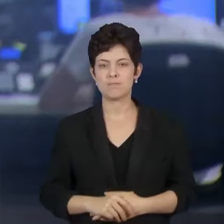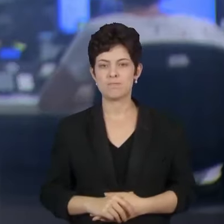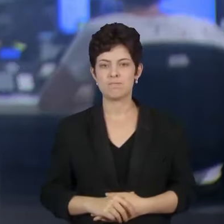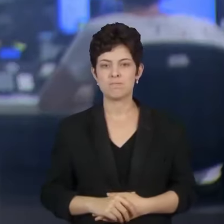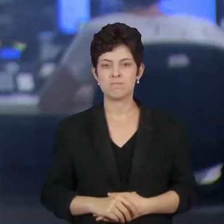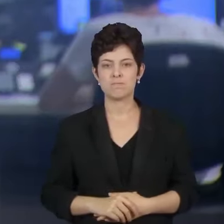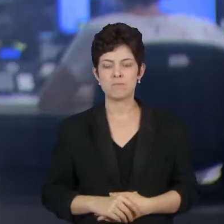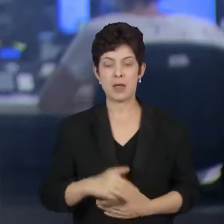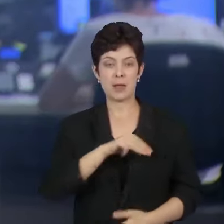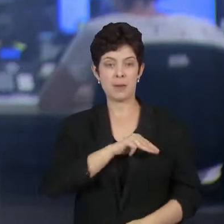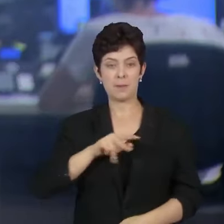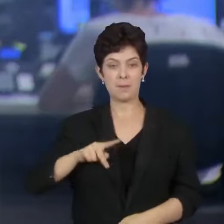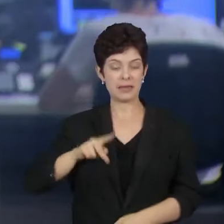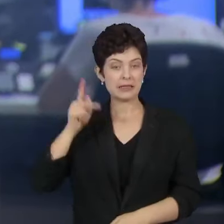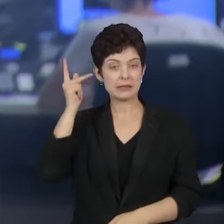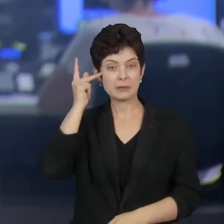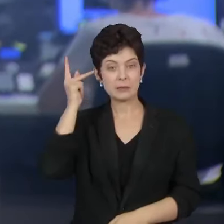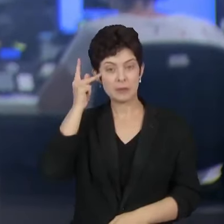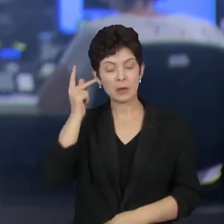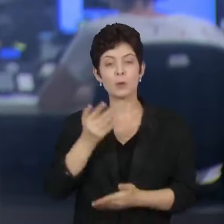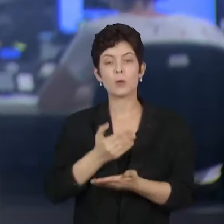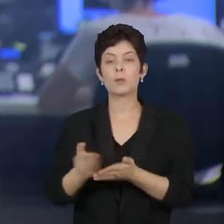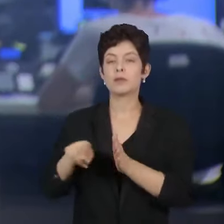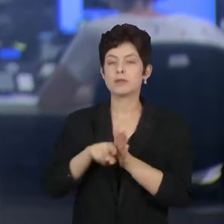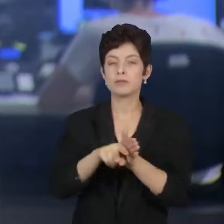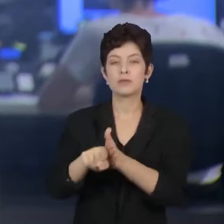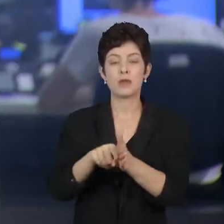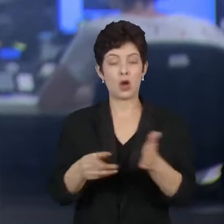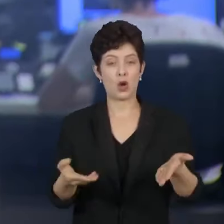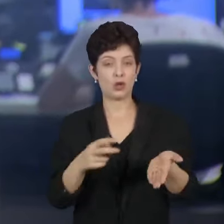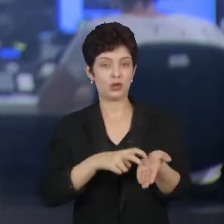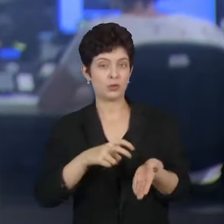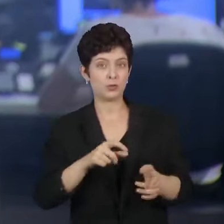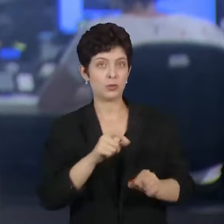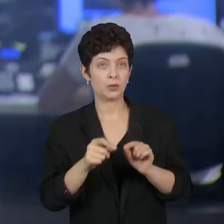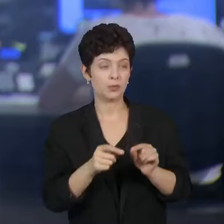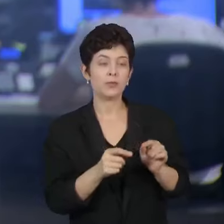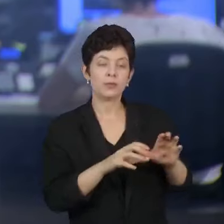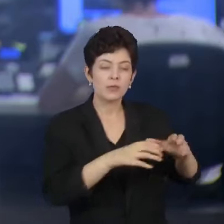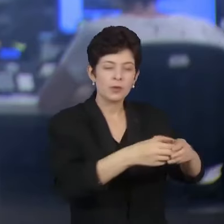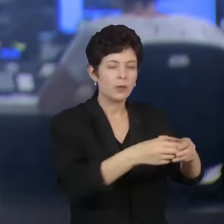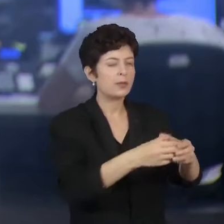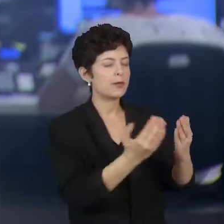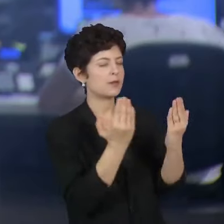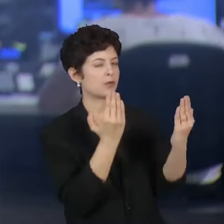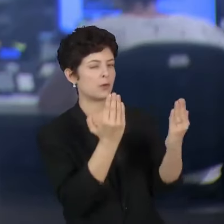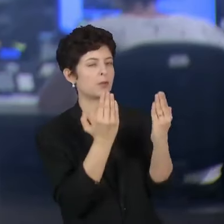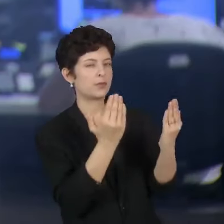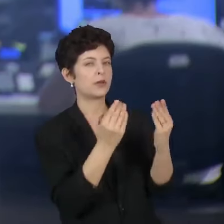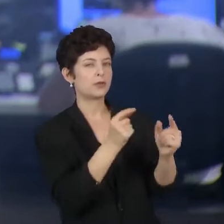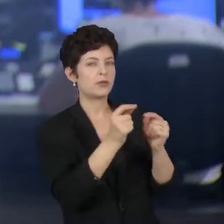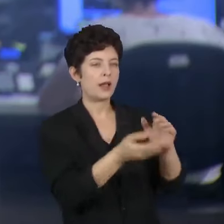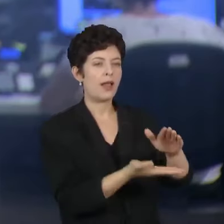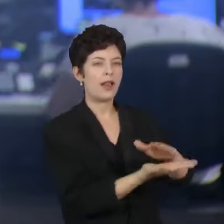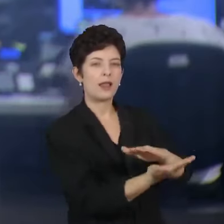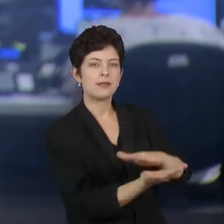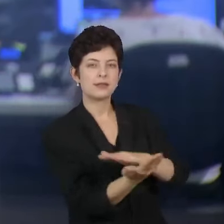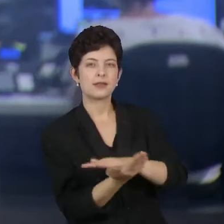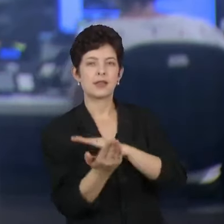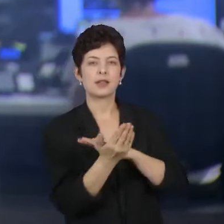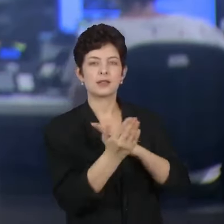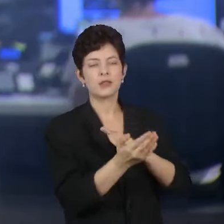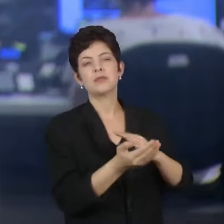O Ministério Público de São Paulo iniciou uma operação na manhã de hoje contra um grupo suspeito de fraudar licitações no estado